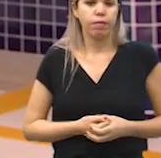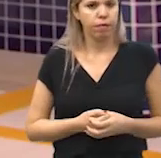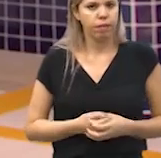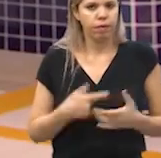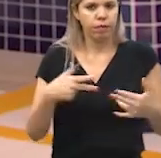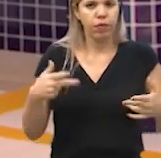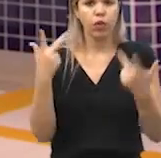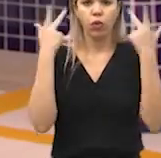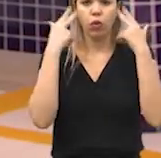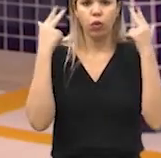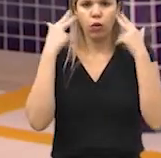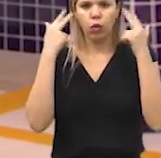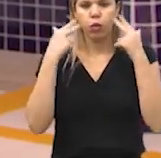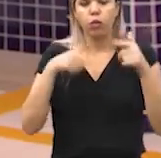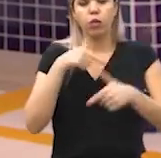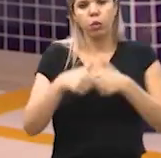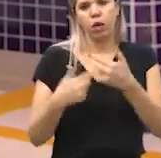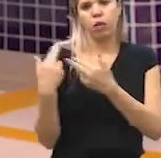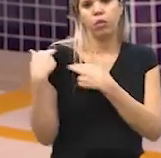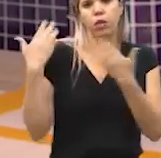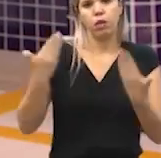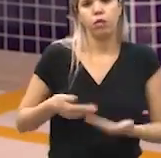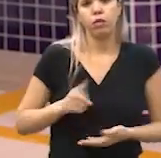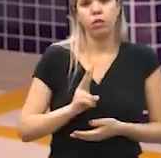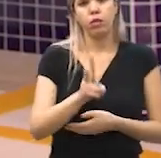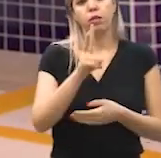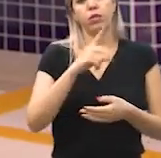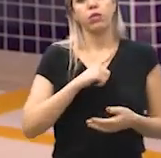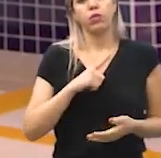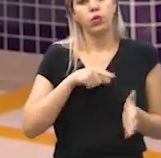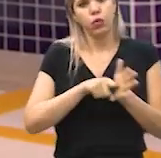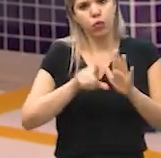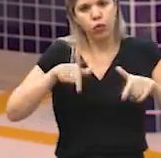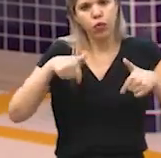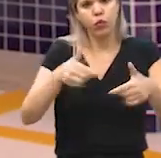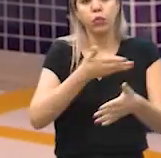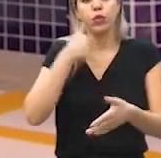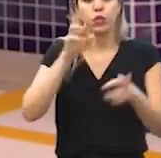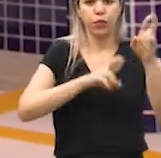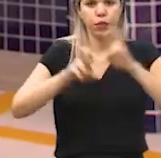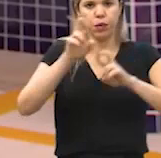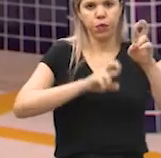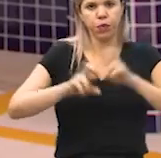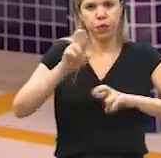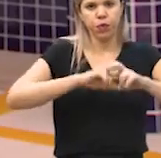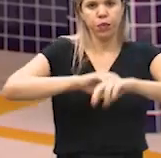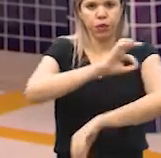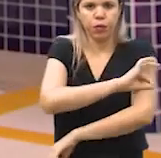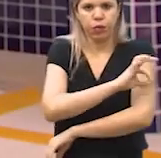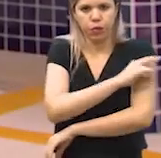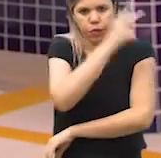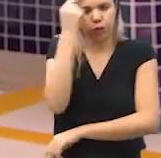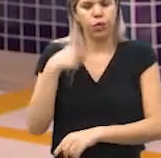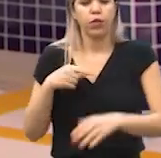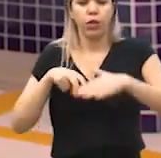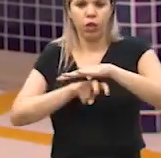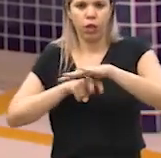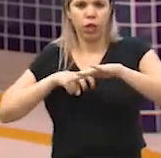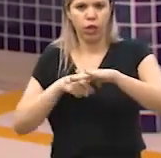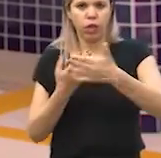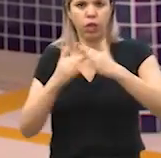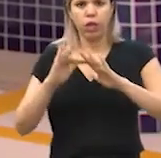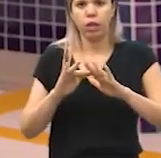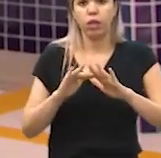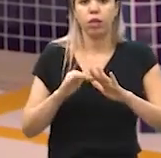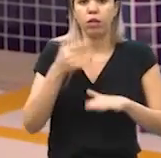uma coisa comum no meu mandato, que eu estou sempre buscando fiscalizar o Poder Executivo e fiscalizar a creche, as creches,